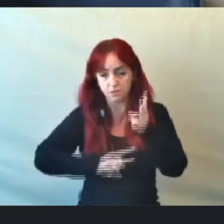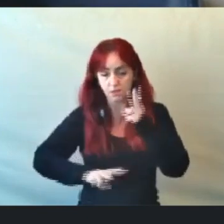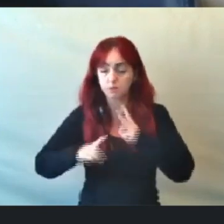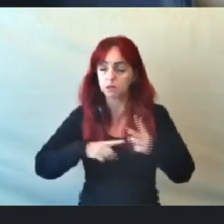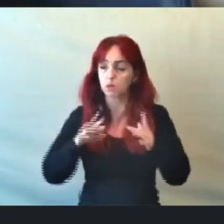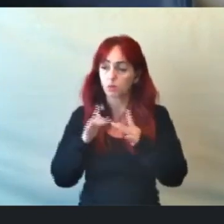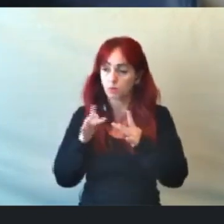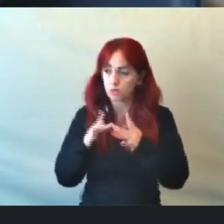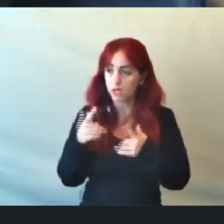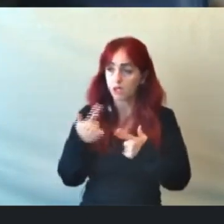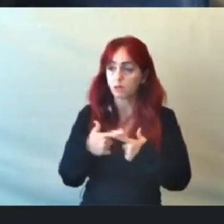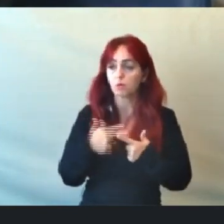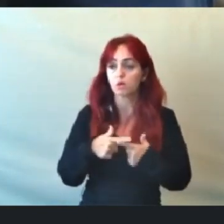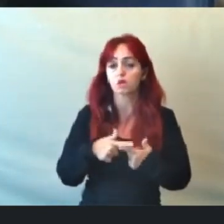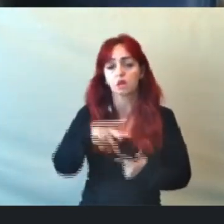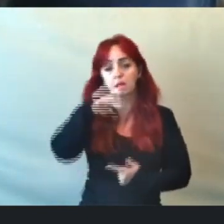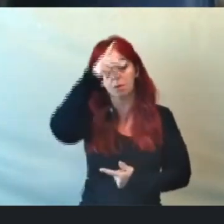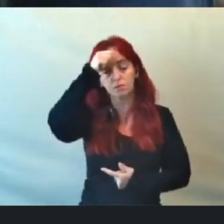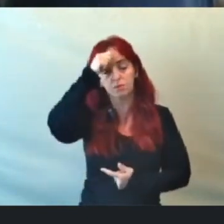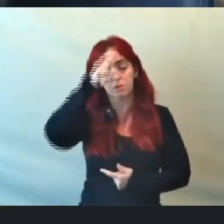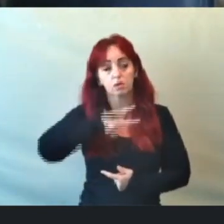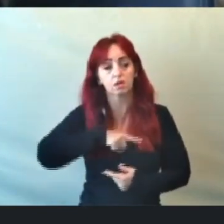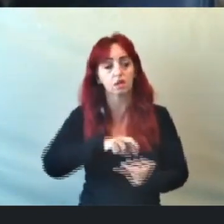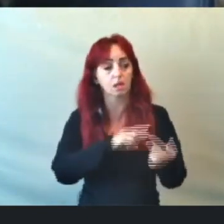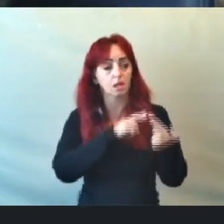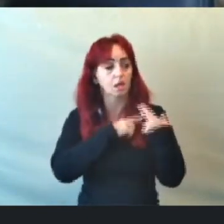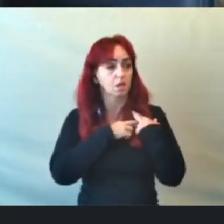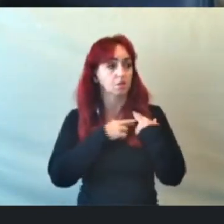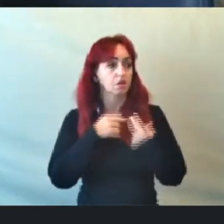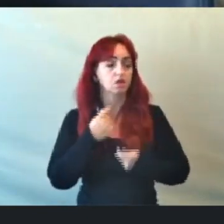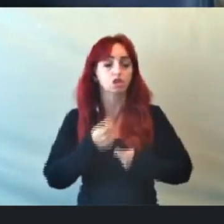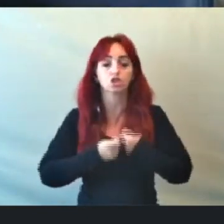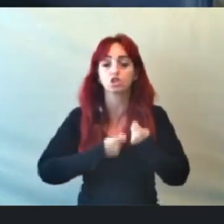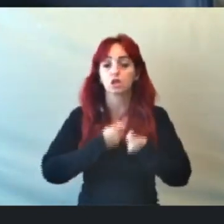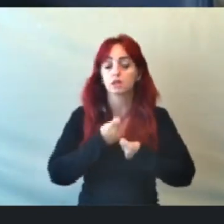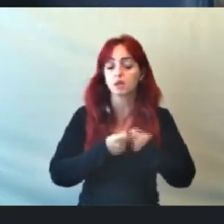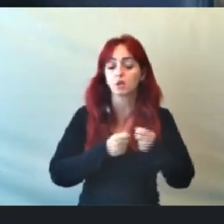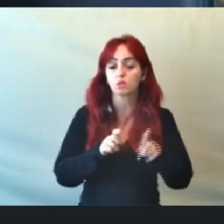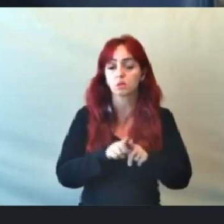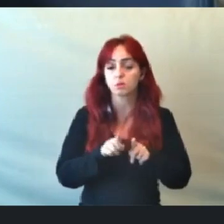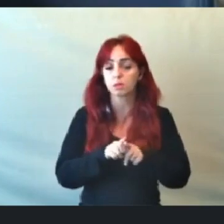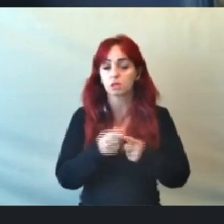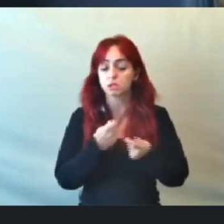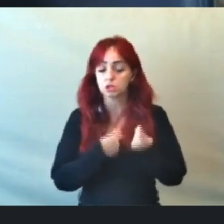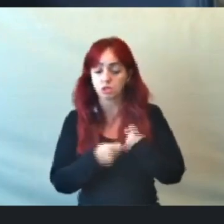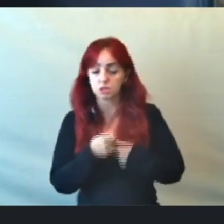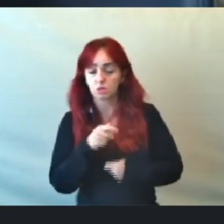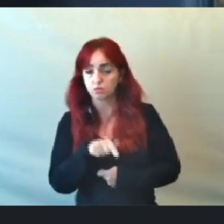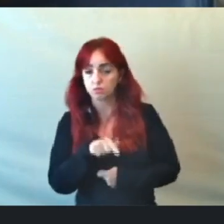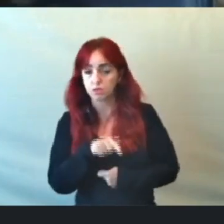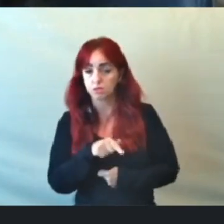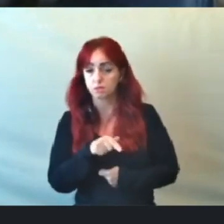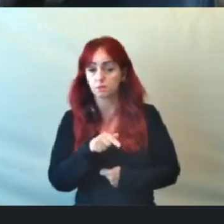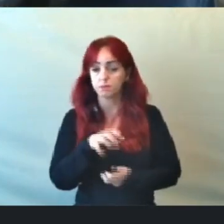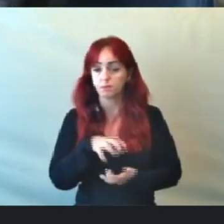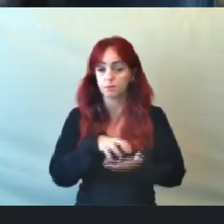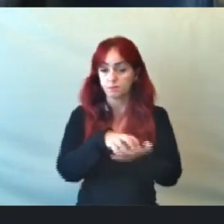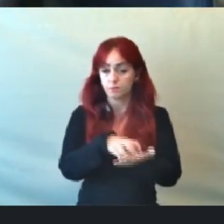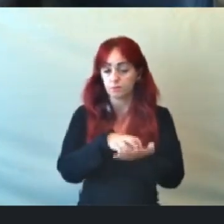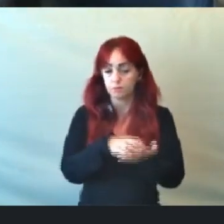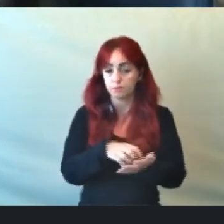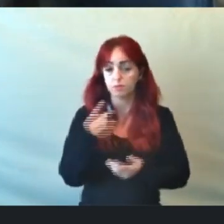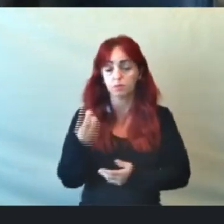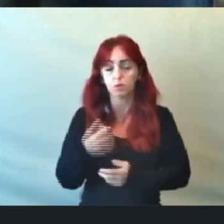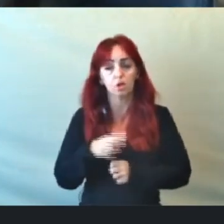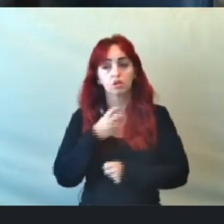gestão desse patrimônio e nós não podemos desenvolver projetos lá